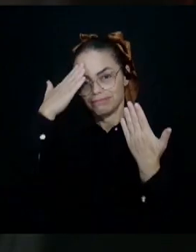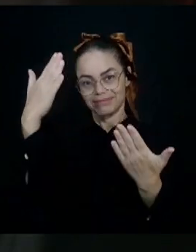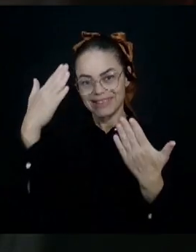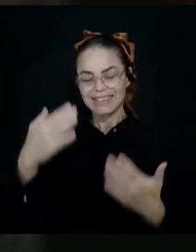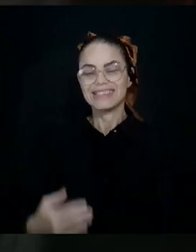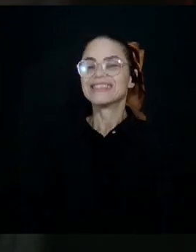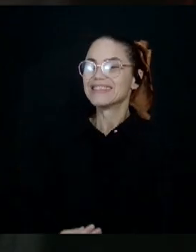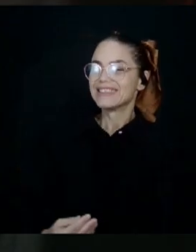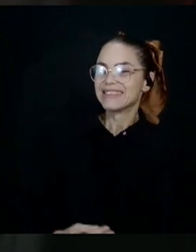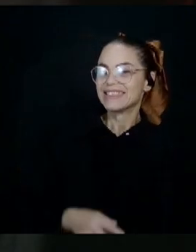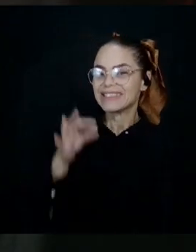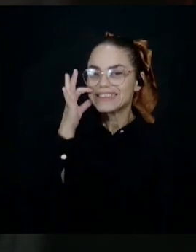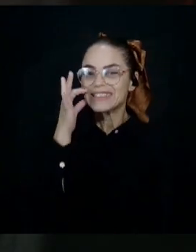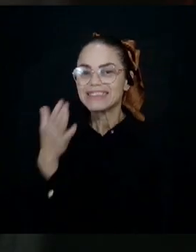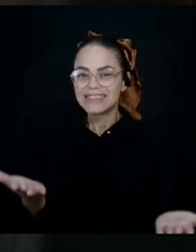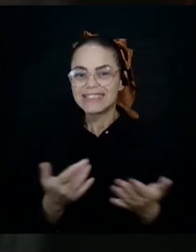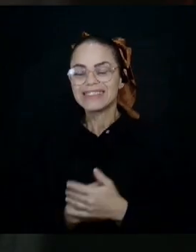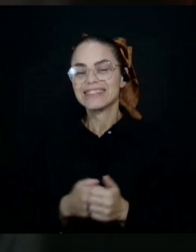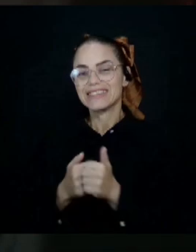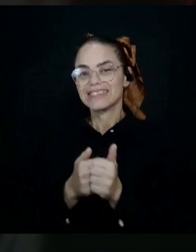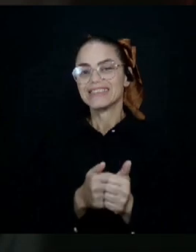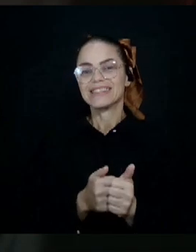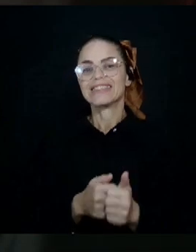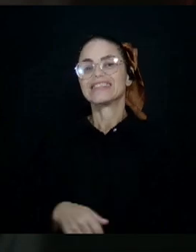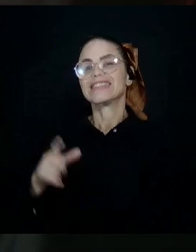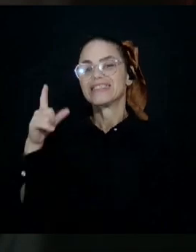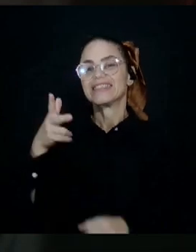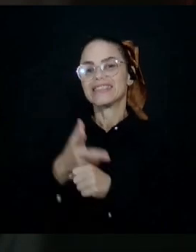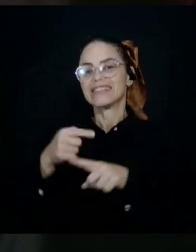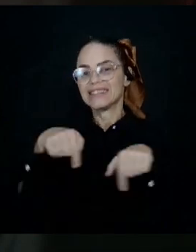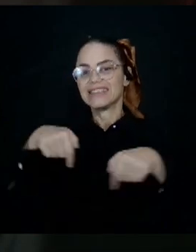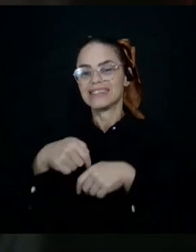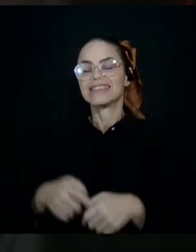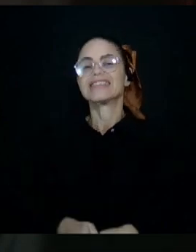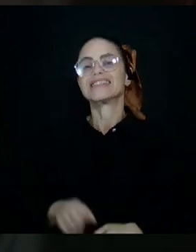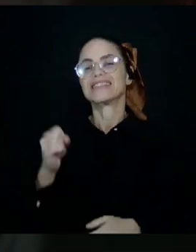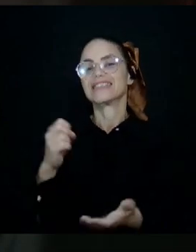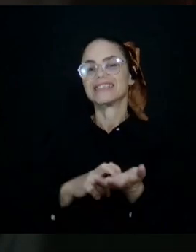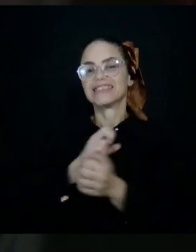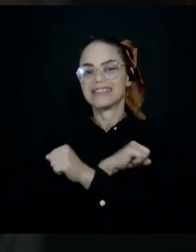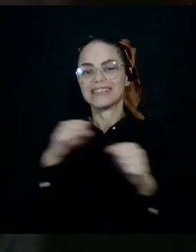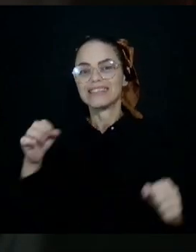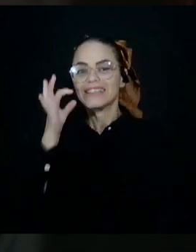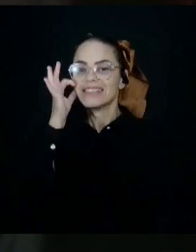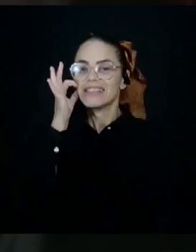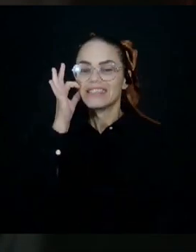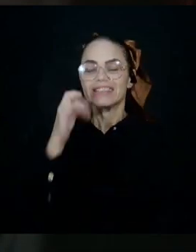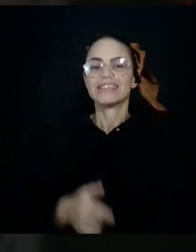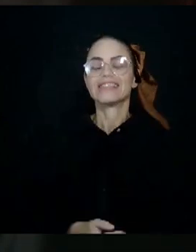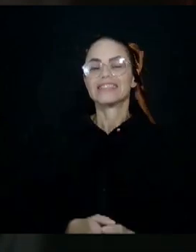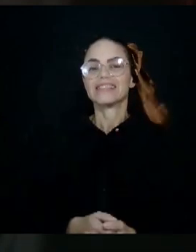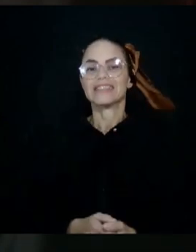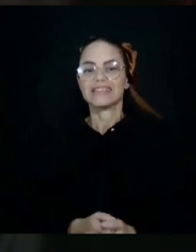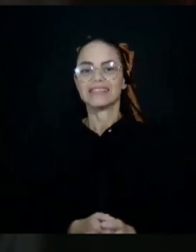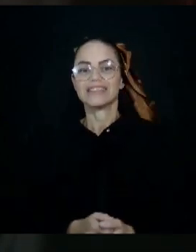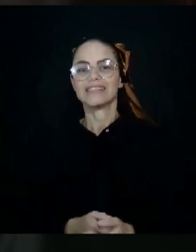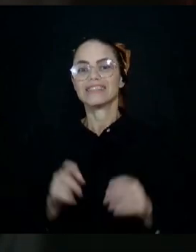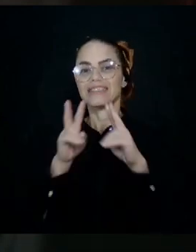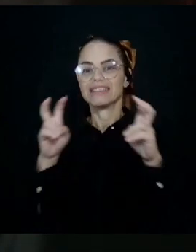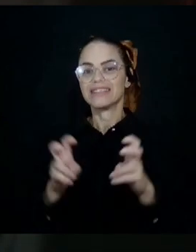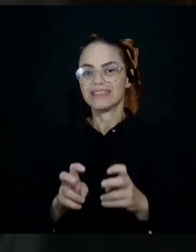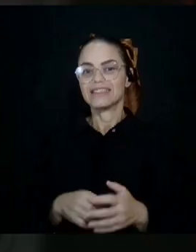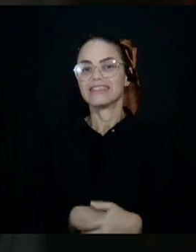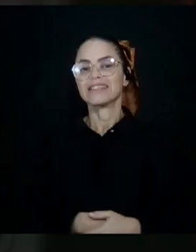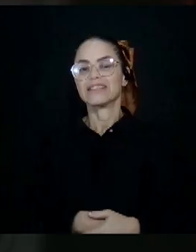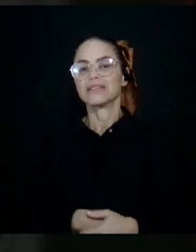sua companhia. Amanhã tem Estúdio Câmara, a partir das 8 da manhã ao vivo novamente. A gente vai entrar em um tema urgente e silencioso. A gente